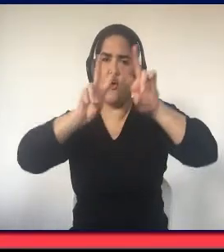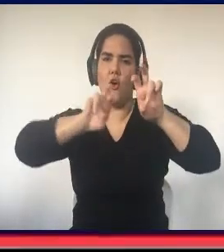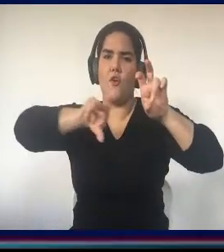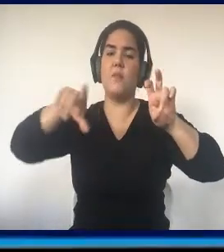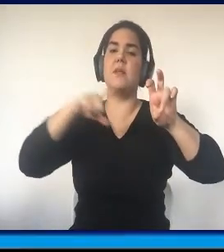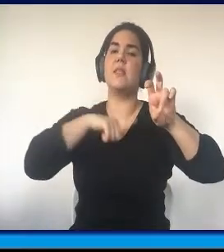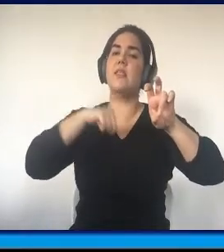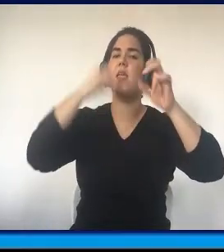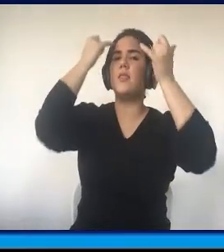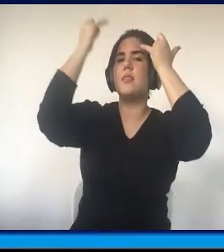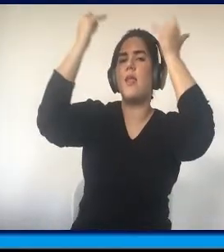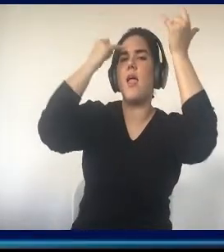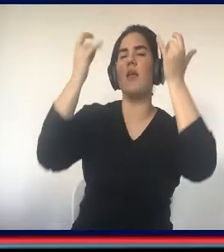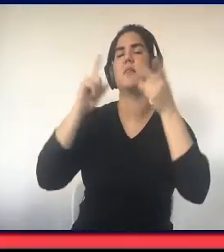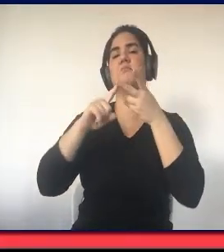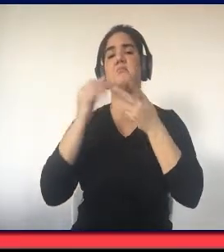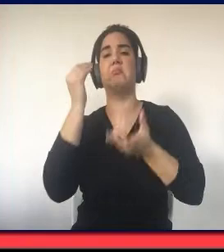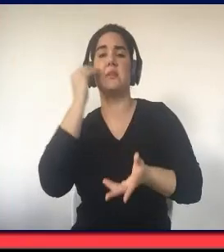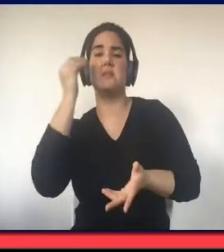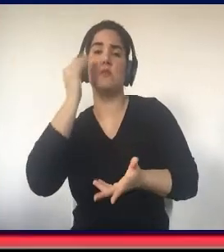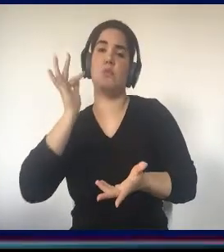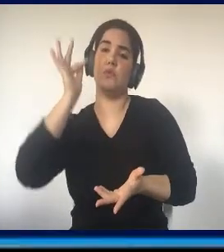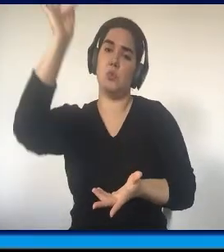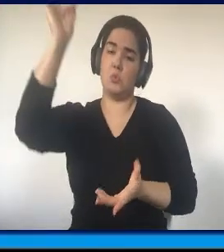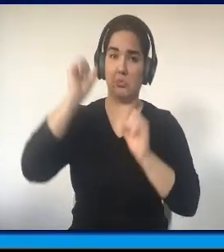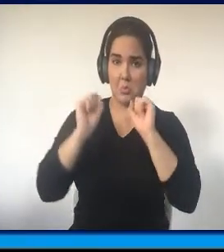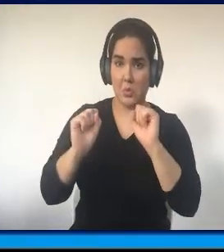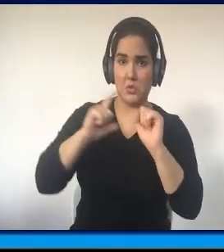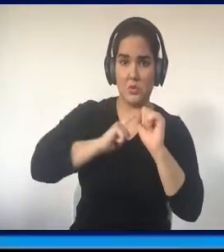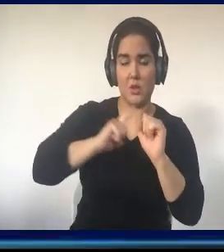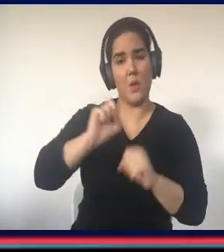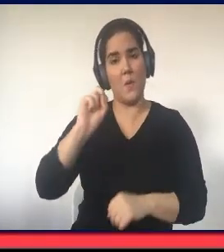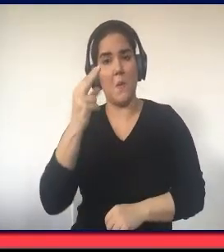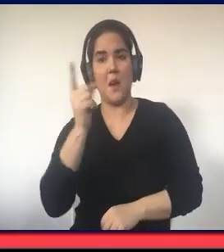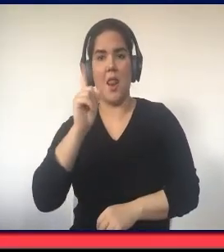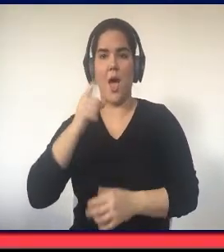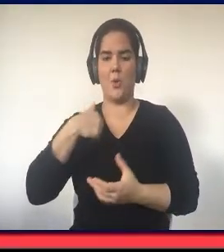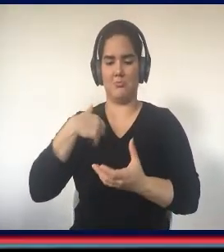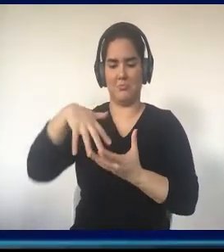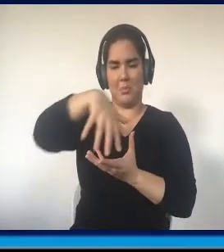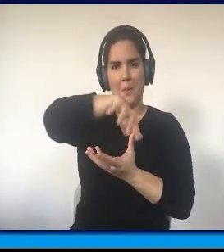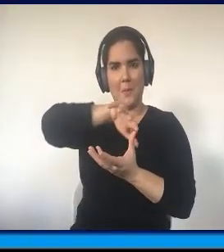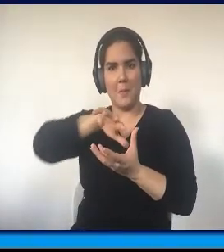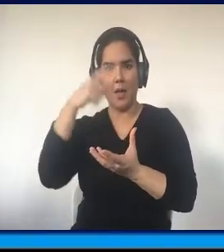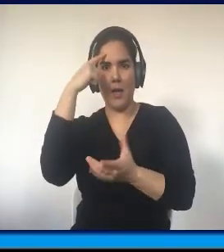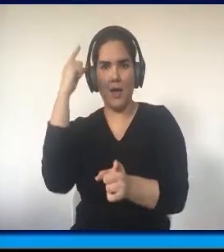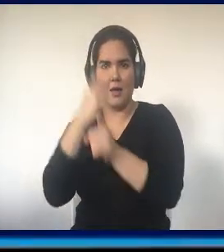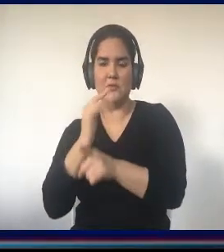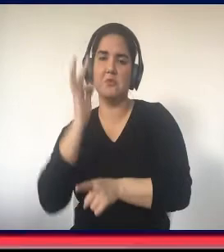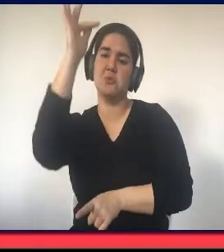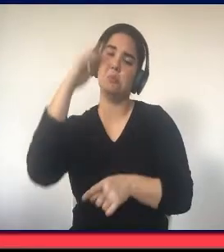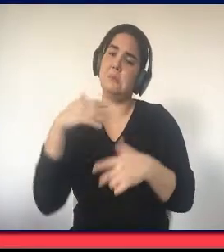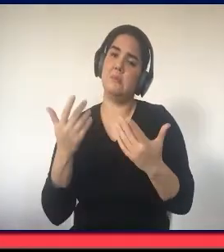são coisas que talvez aconteçam ou talvez não. Não temos bola de cristal, mas a gente consegue entender para onde a sociedade está caminhando,